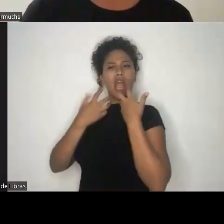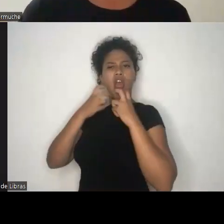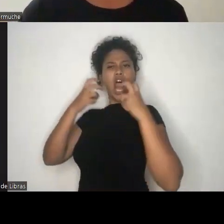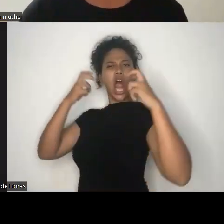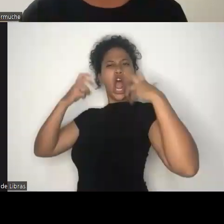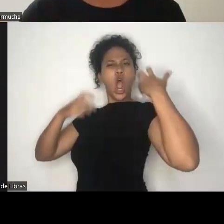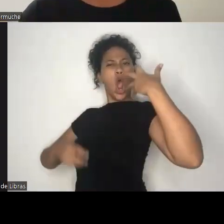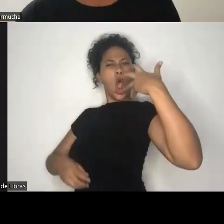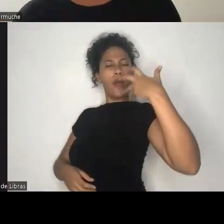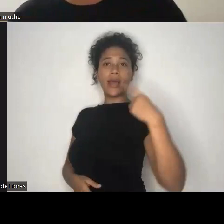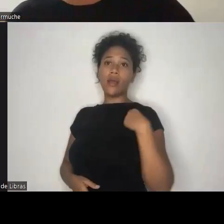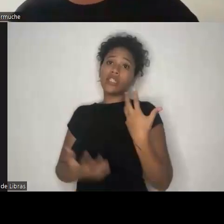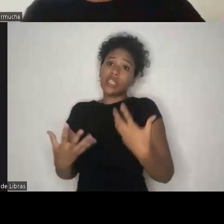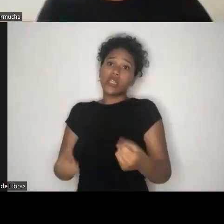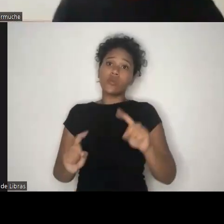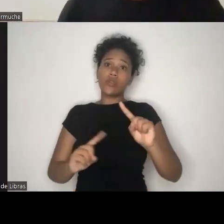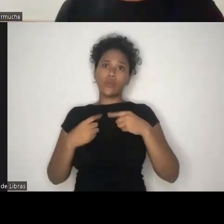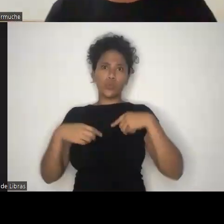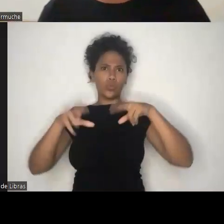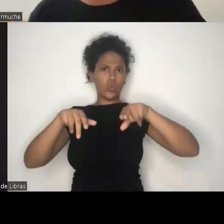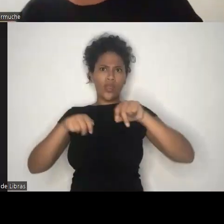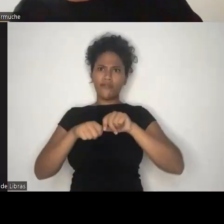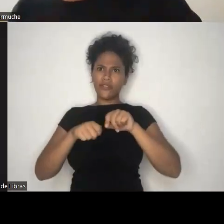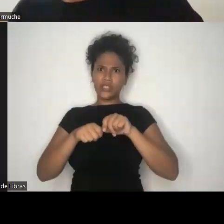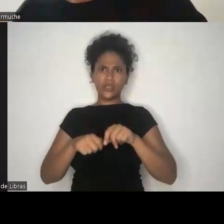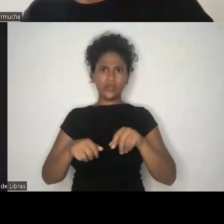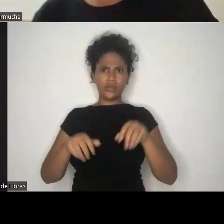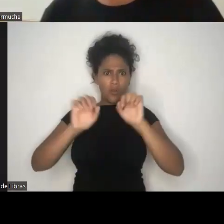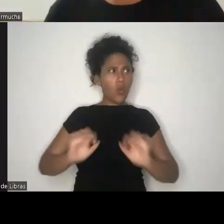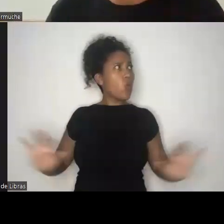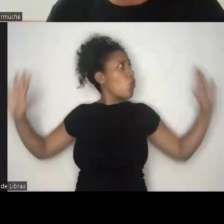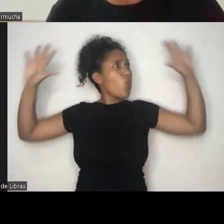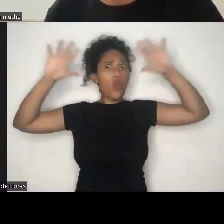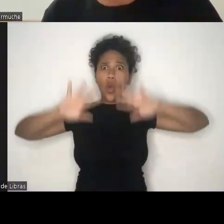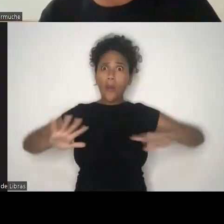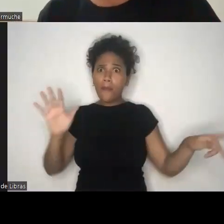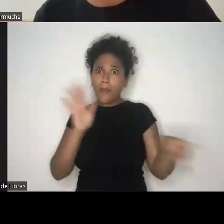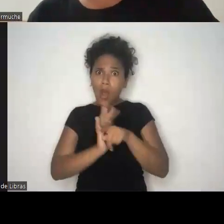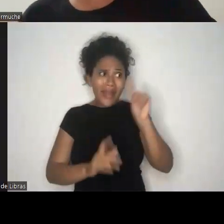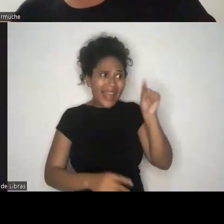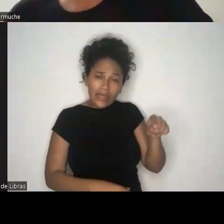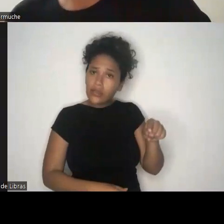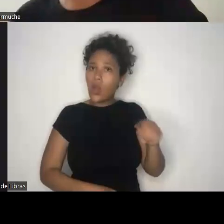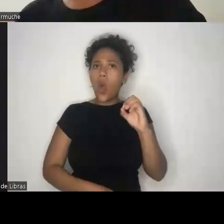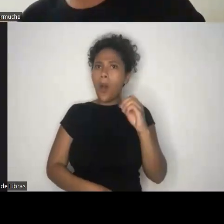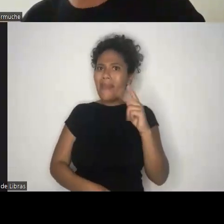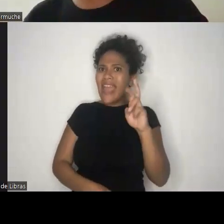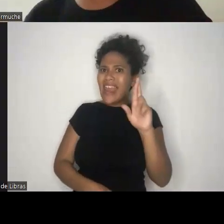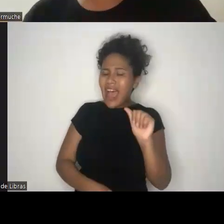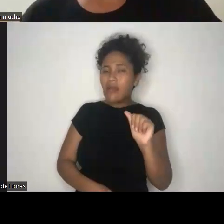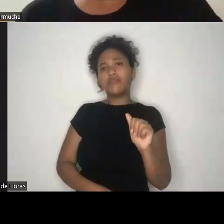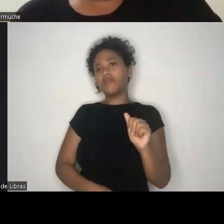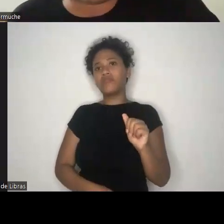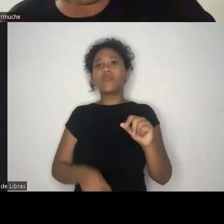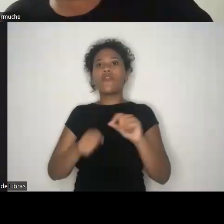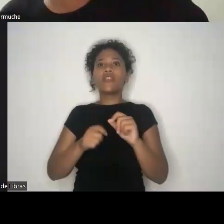aceitei o desafio nunca tinha feito um cenário para ópera só que aí eu peguei e fiz essa essa máscara